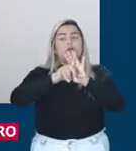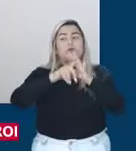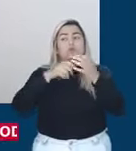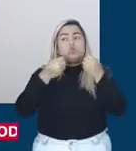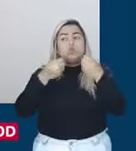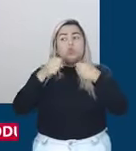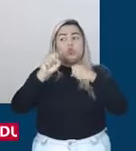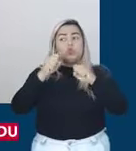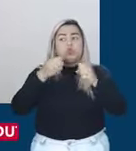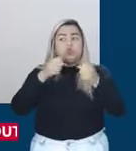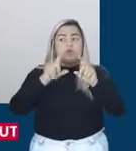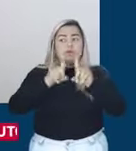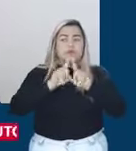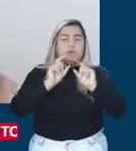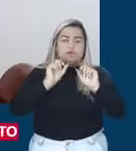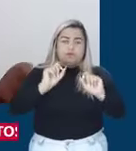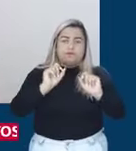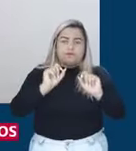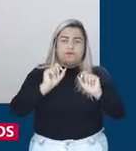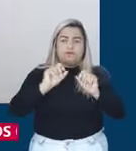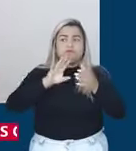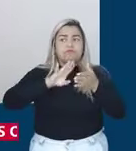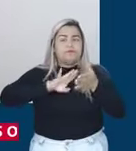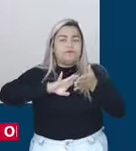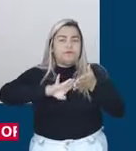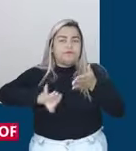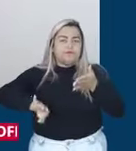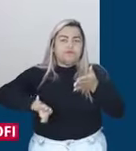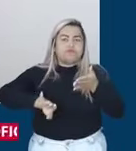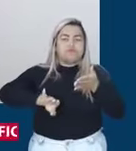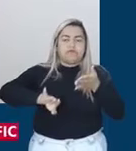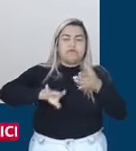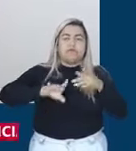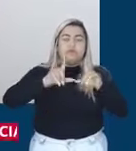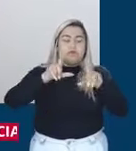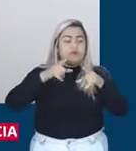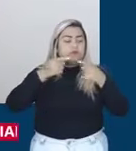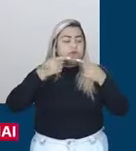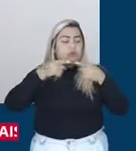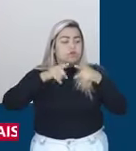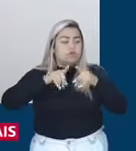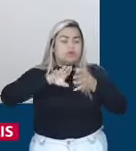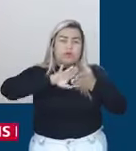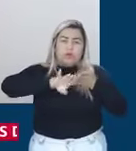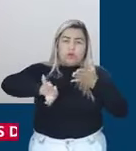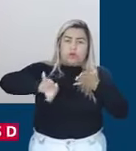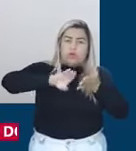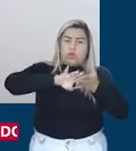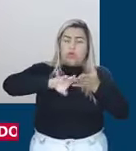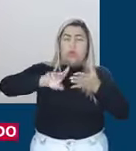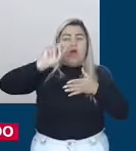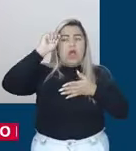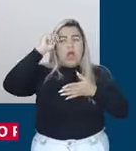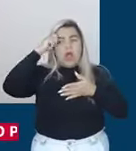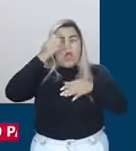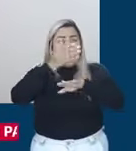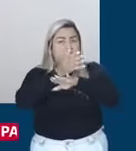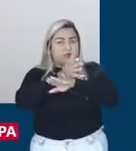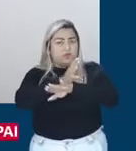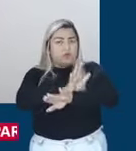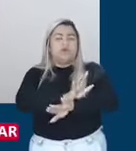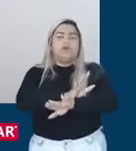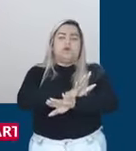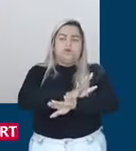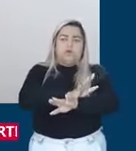um destaque que foi colocado para tirar exatamente o capítulo que combatia o racismo no esporte. Ela foi muito